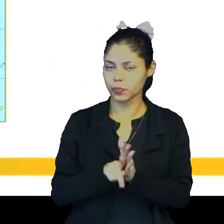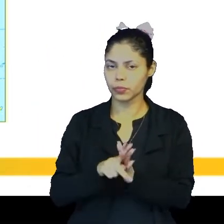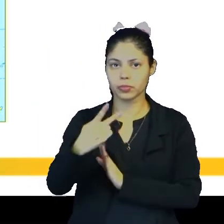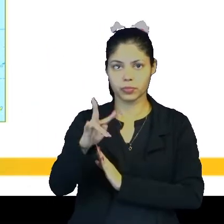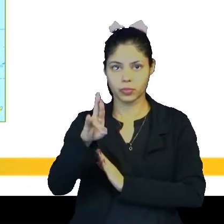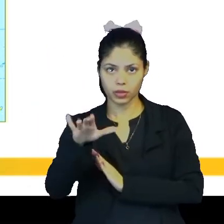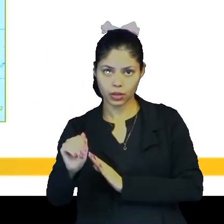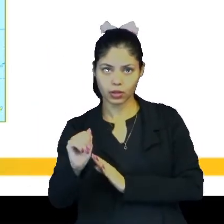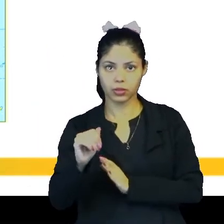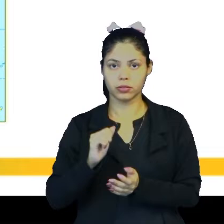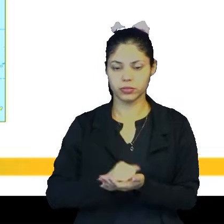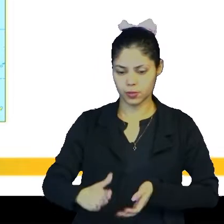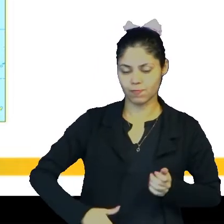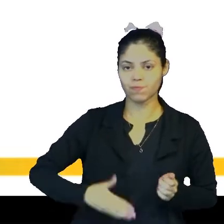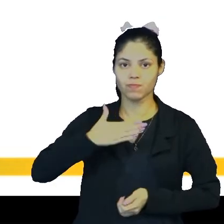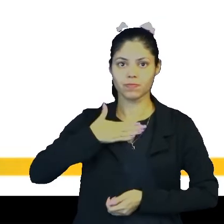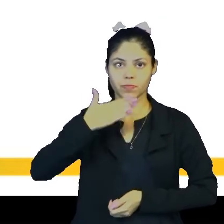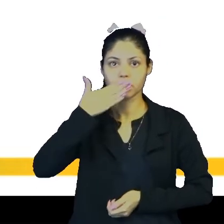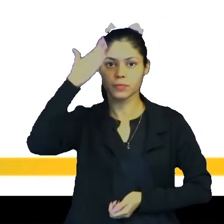Península Arábica.